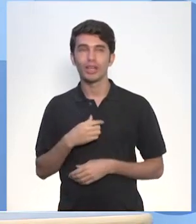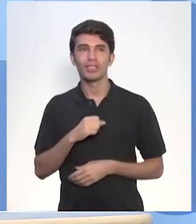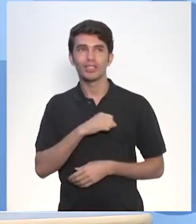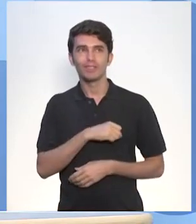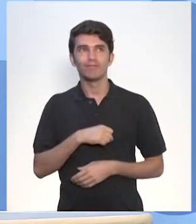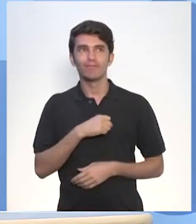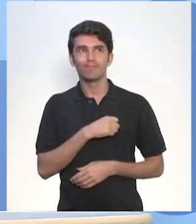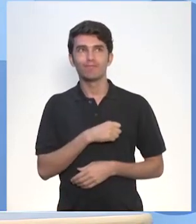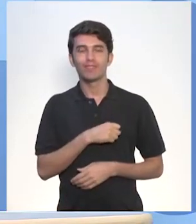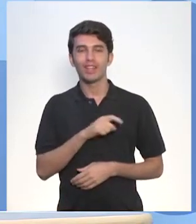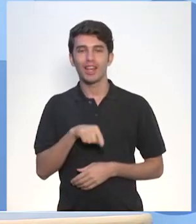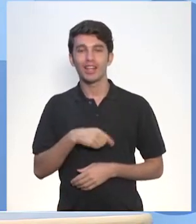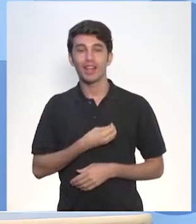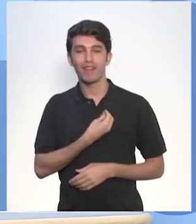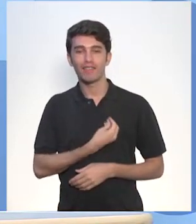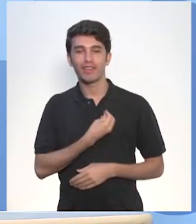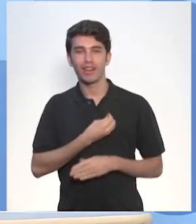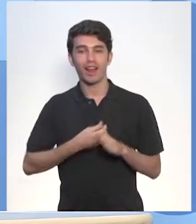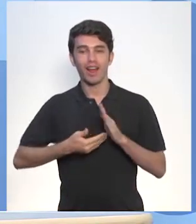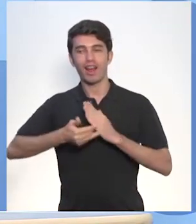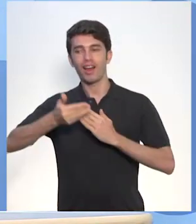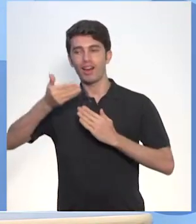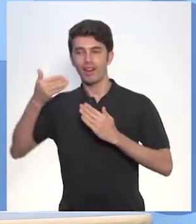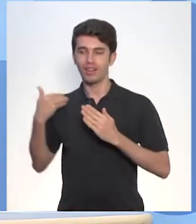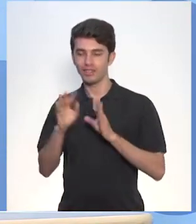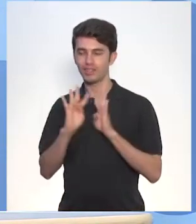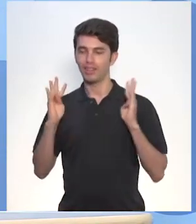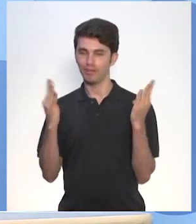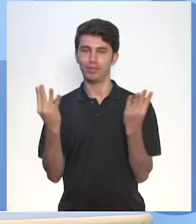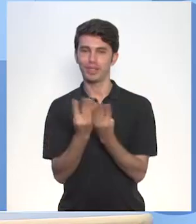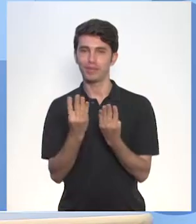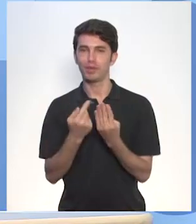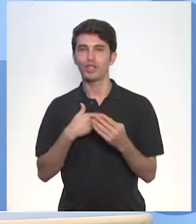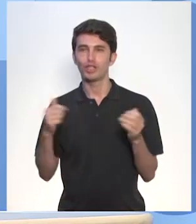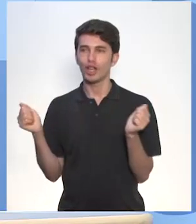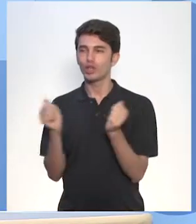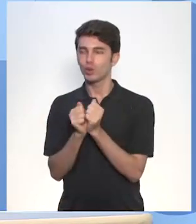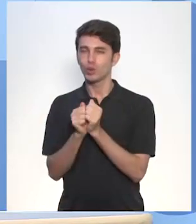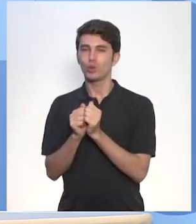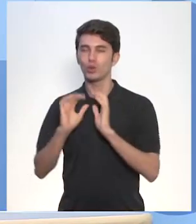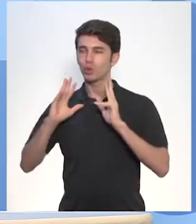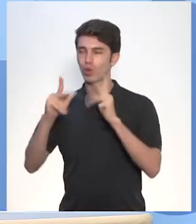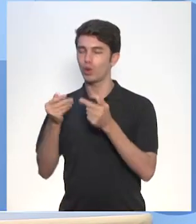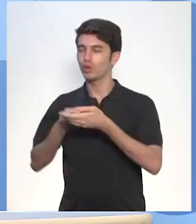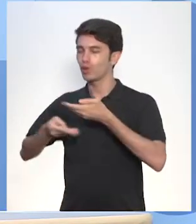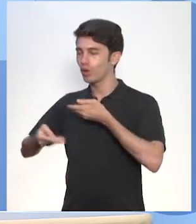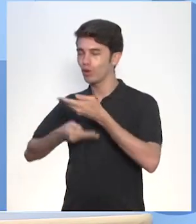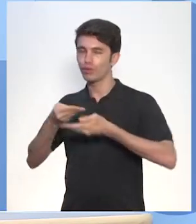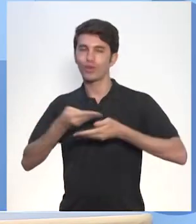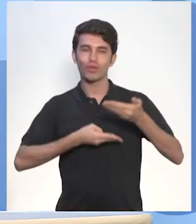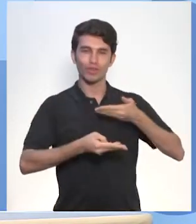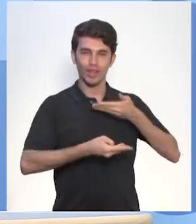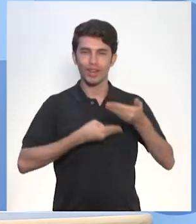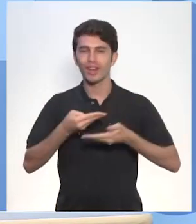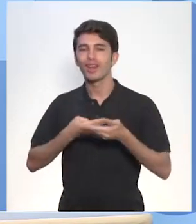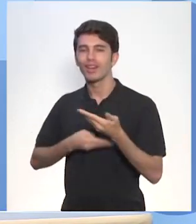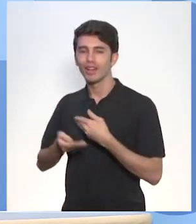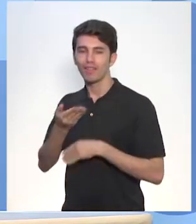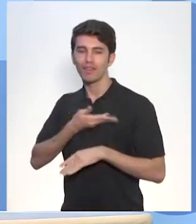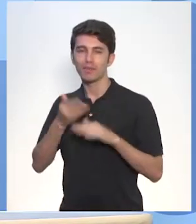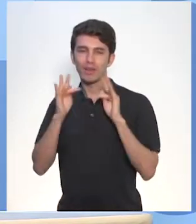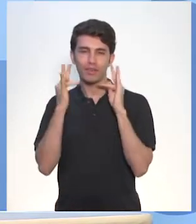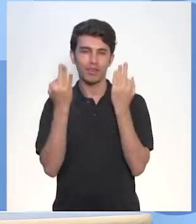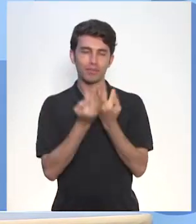da nossa vida, né? Antes da pandemia, estar com os amigos, com a família, poder se abraçar, estar todo mundo junto. Dá